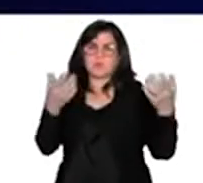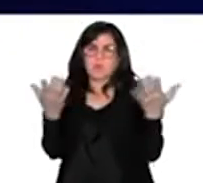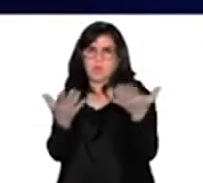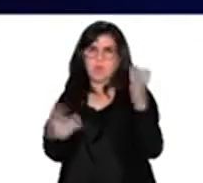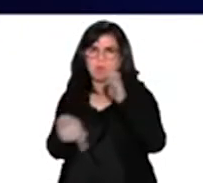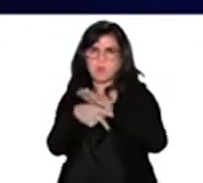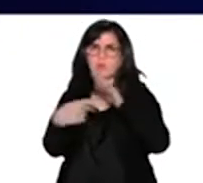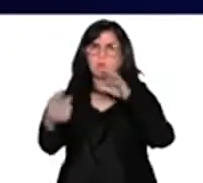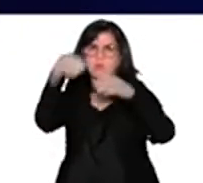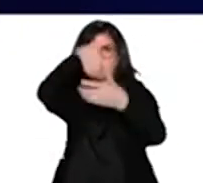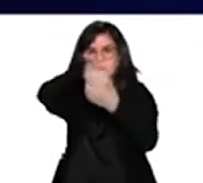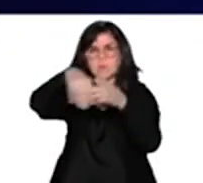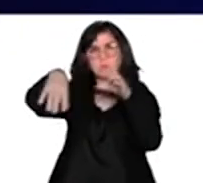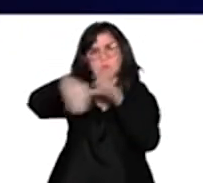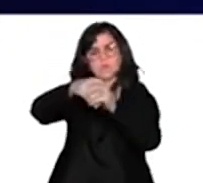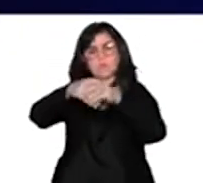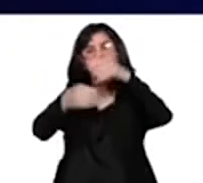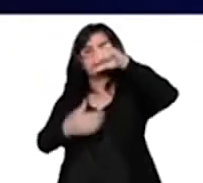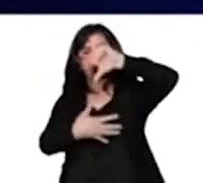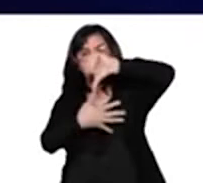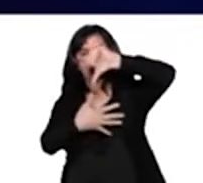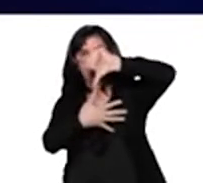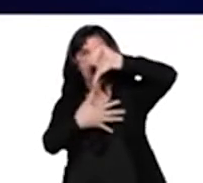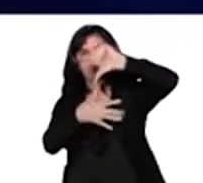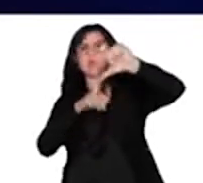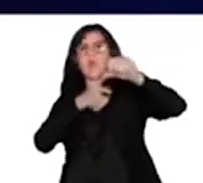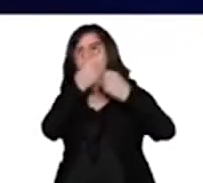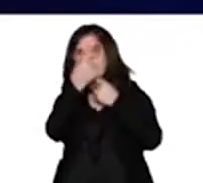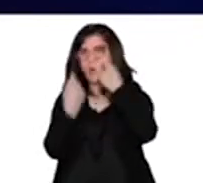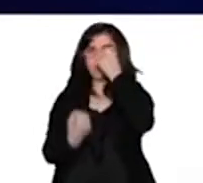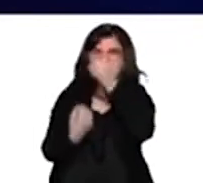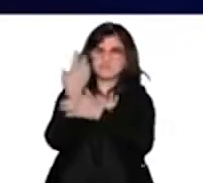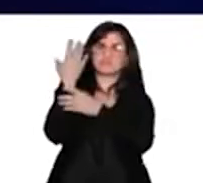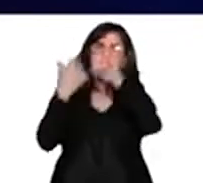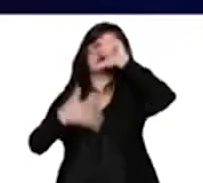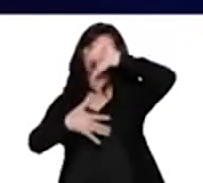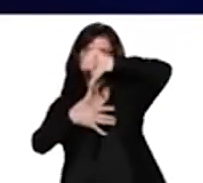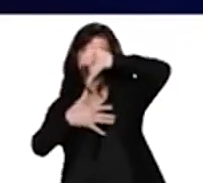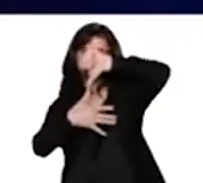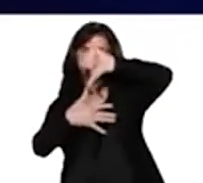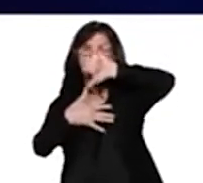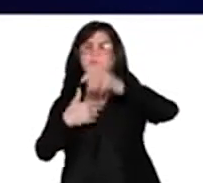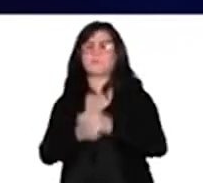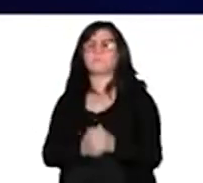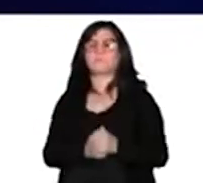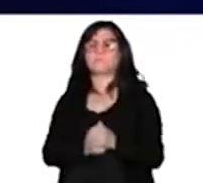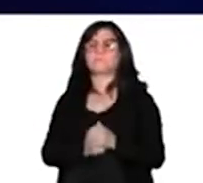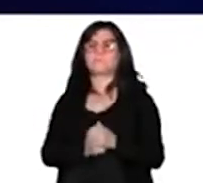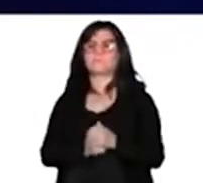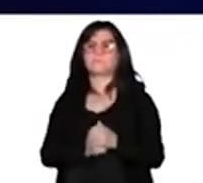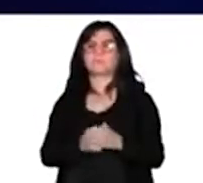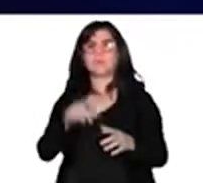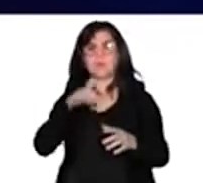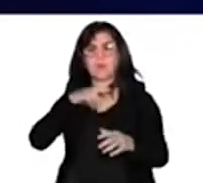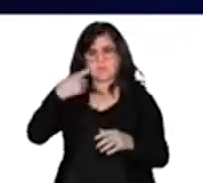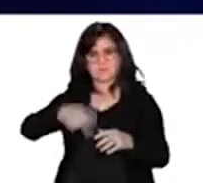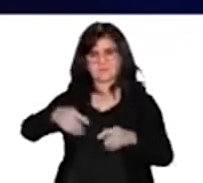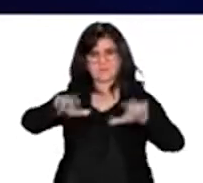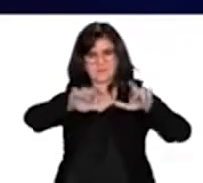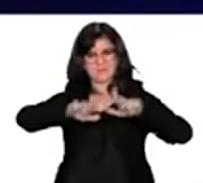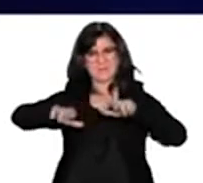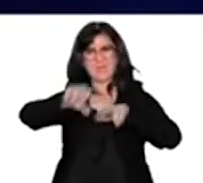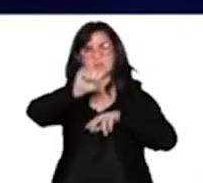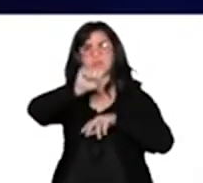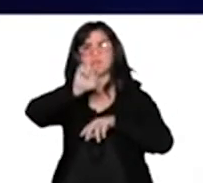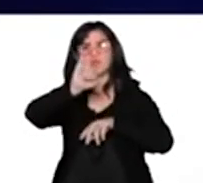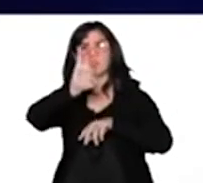são, fazem parte da América Latina. Alguns surgiram na América Latina, né? Então, a suíte regional... Ela é